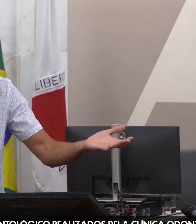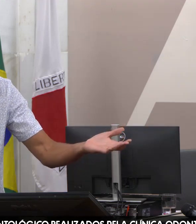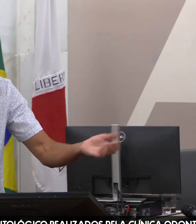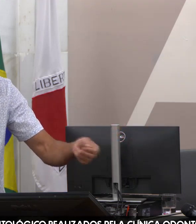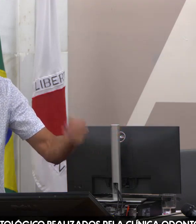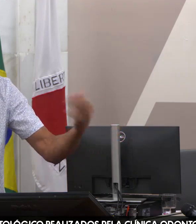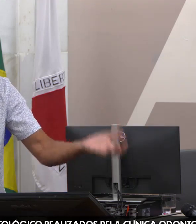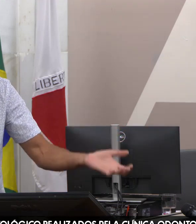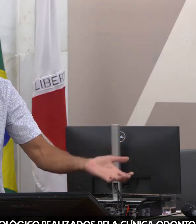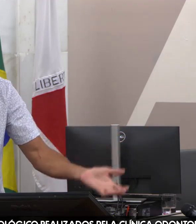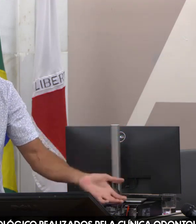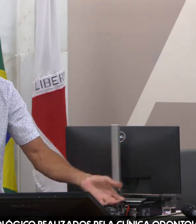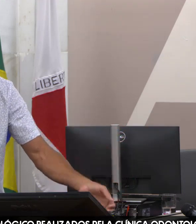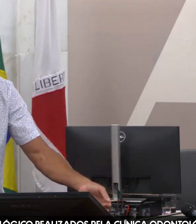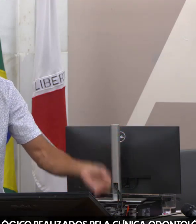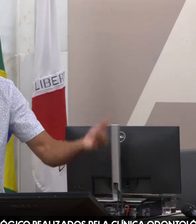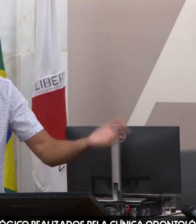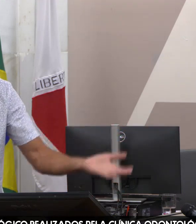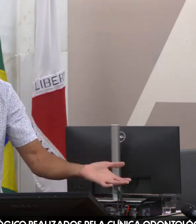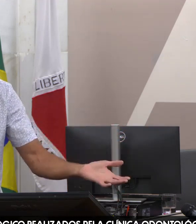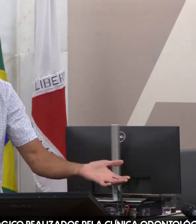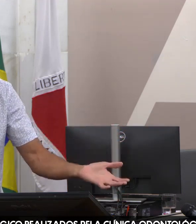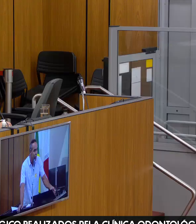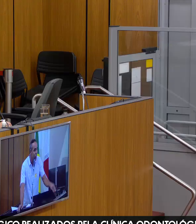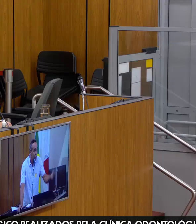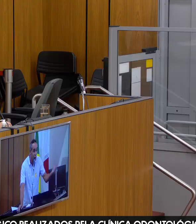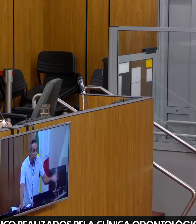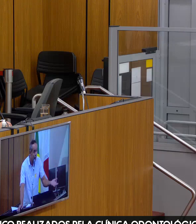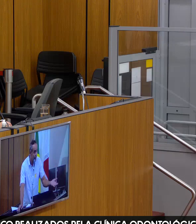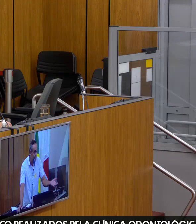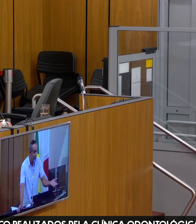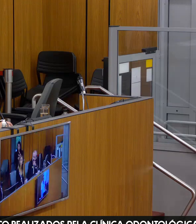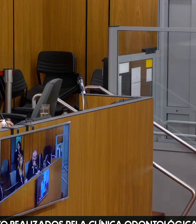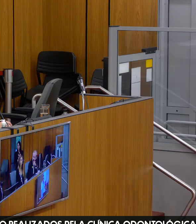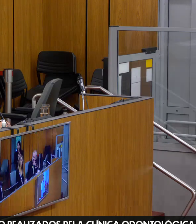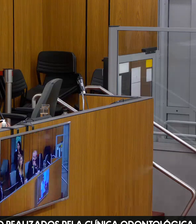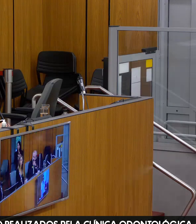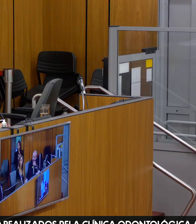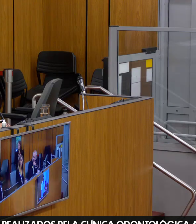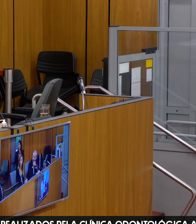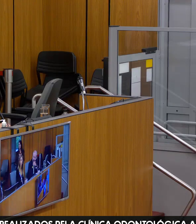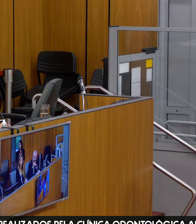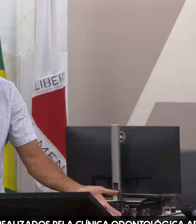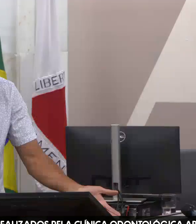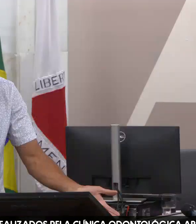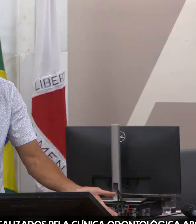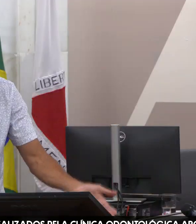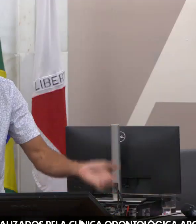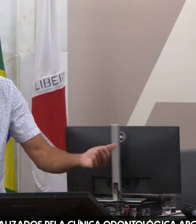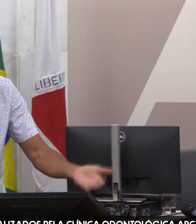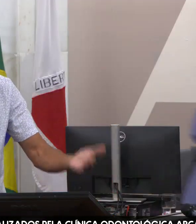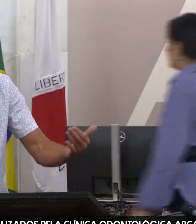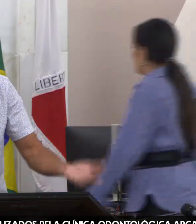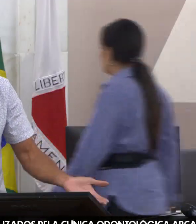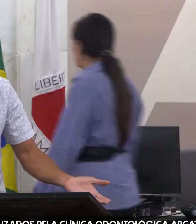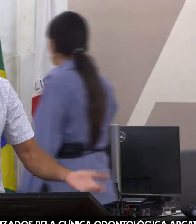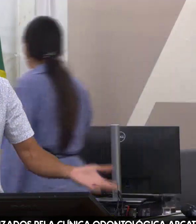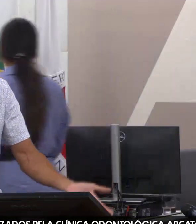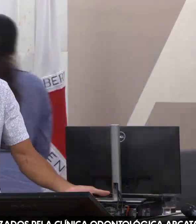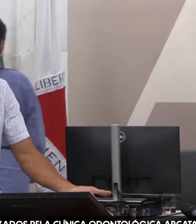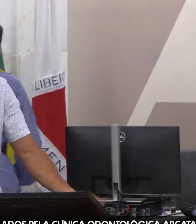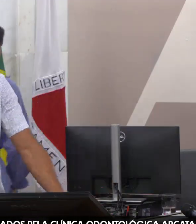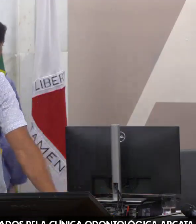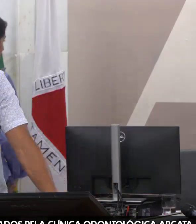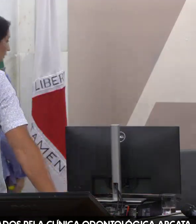né de é que foi divulgado na imprensa eu juntei tá e coincidentemente hoje ocorreu a decisão